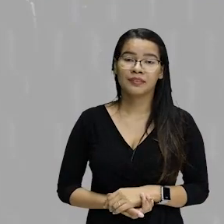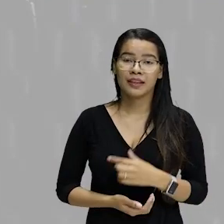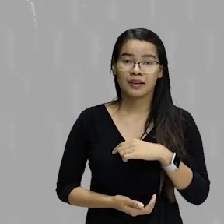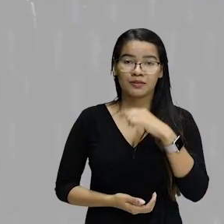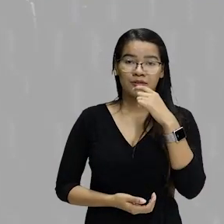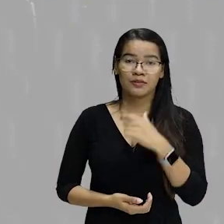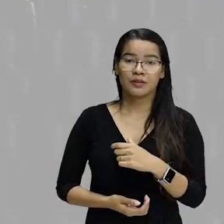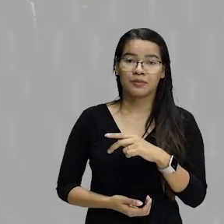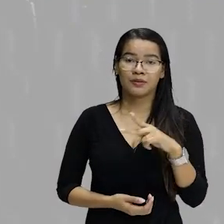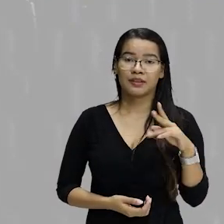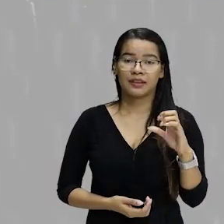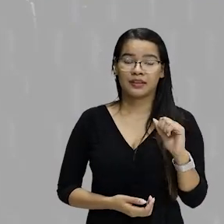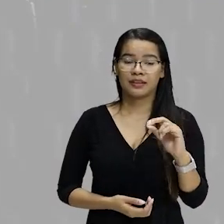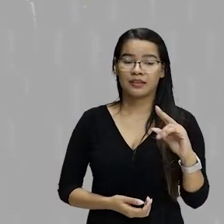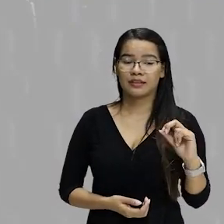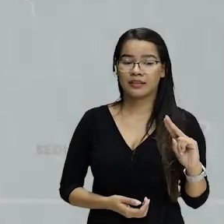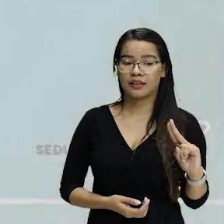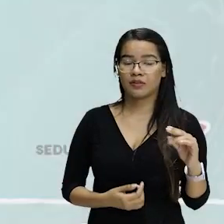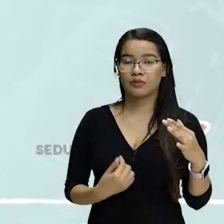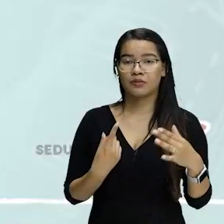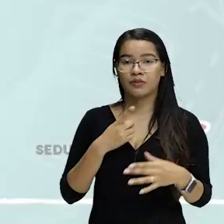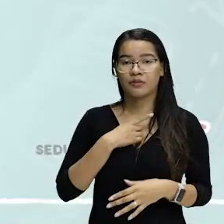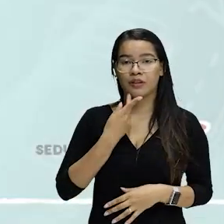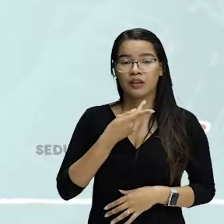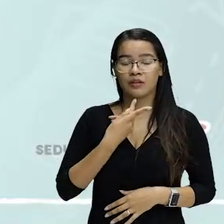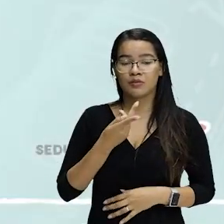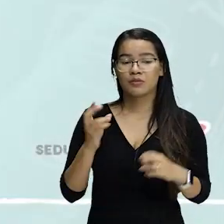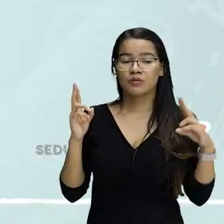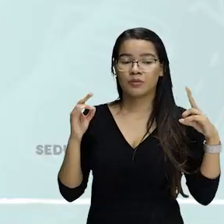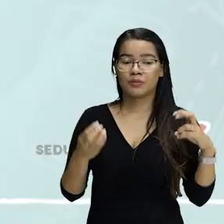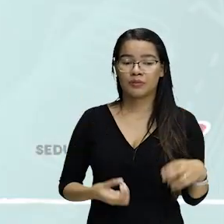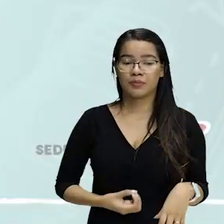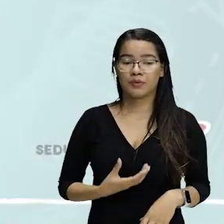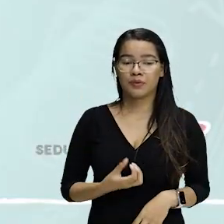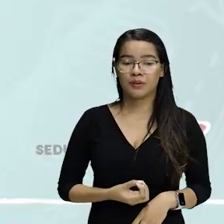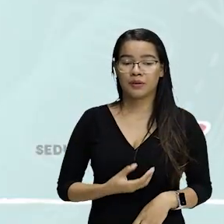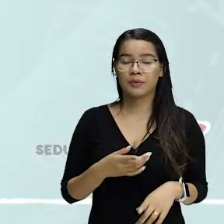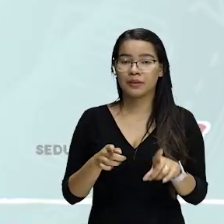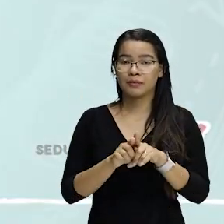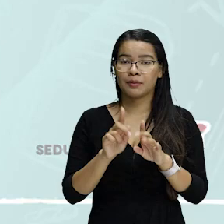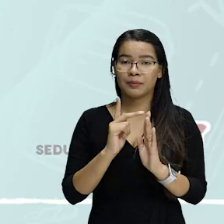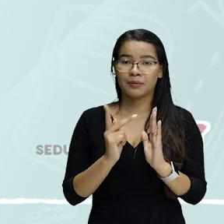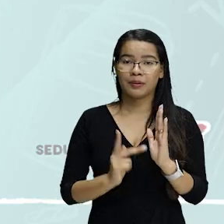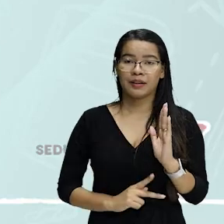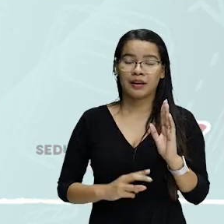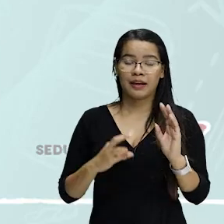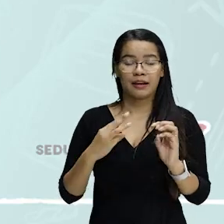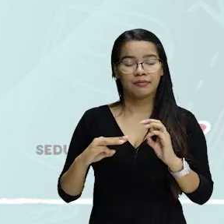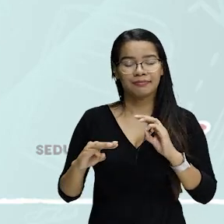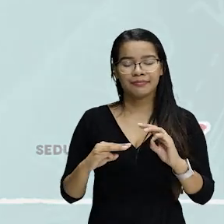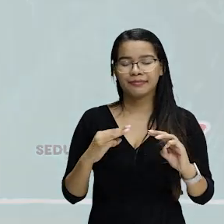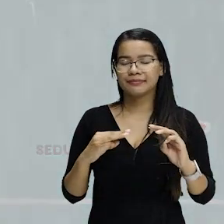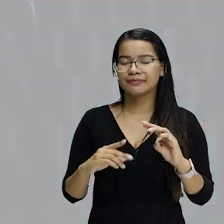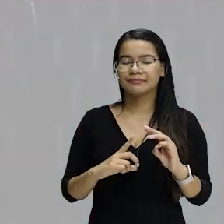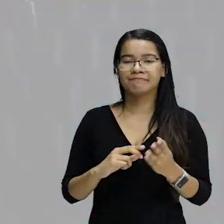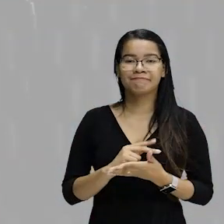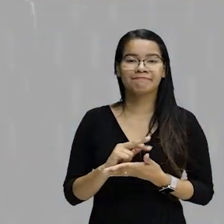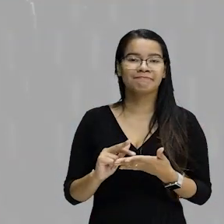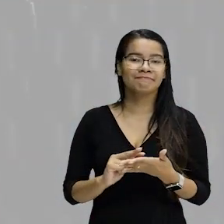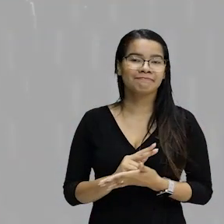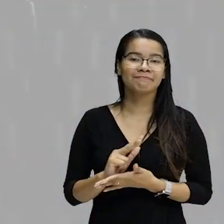vou tratar com vocês de poema e poesia. A música, gente, é cheia de poesia, não é? E